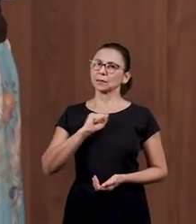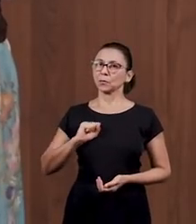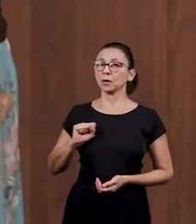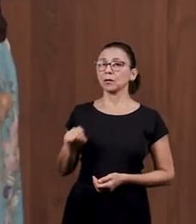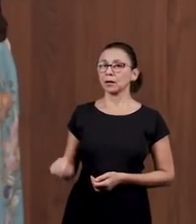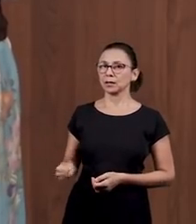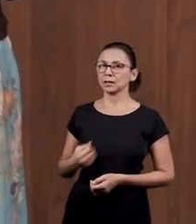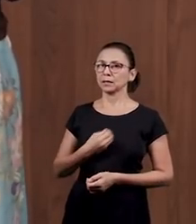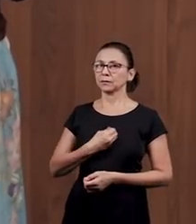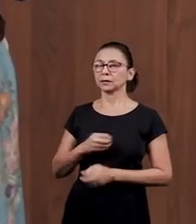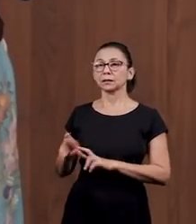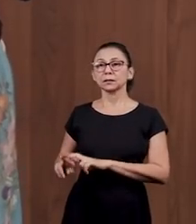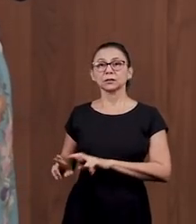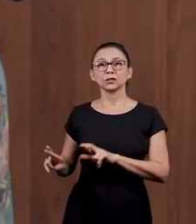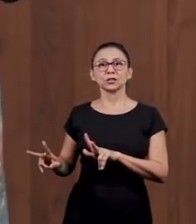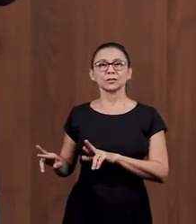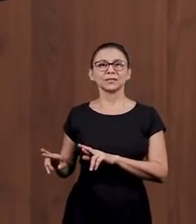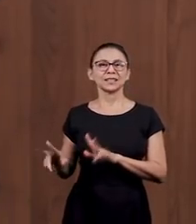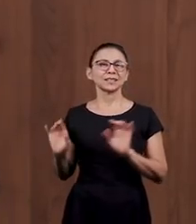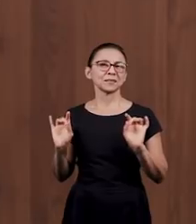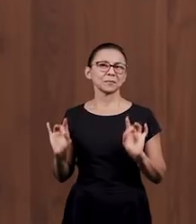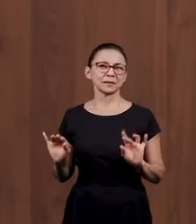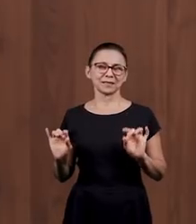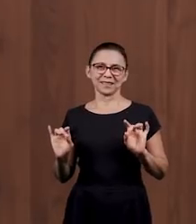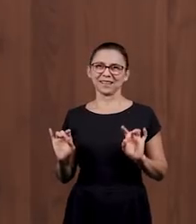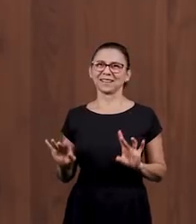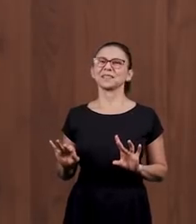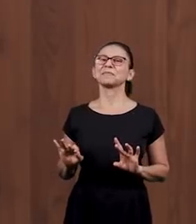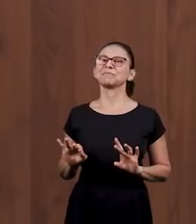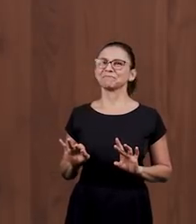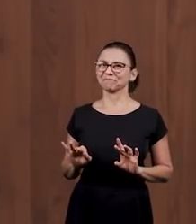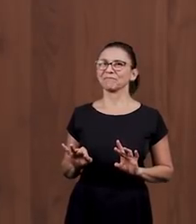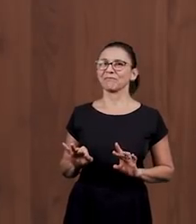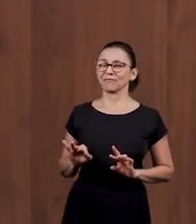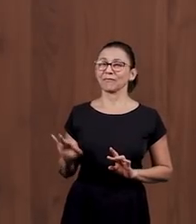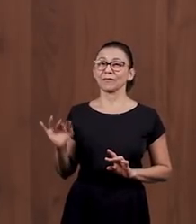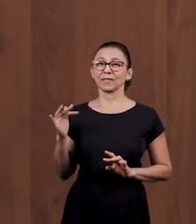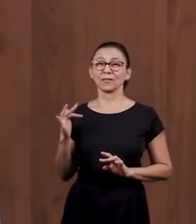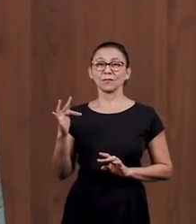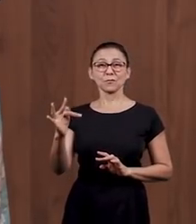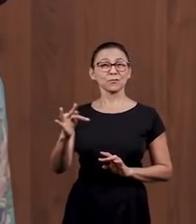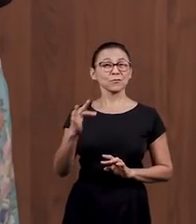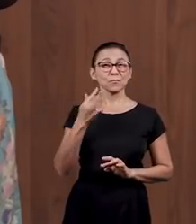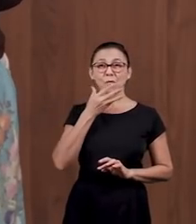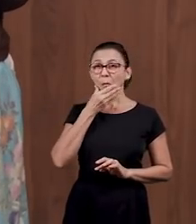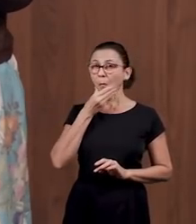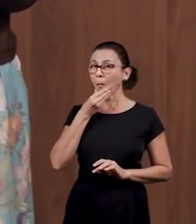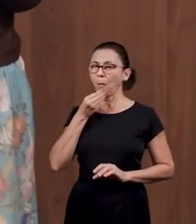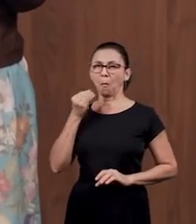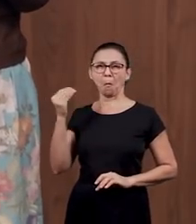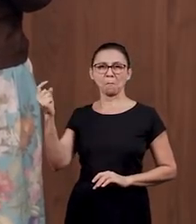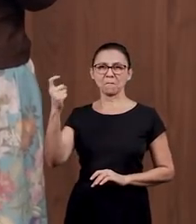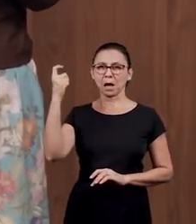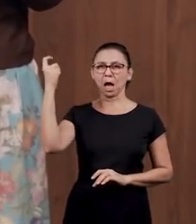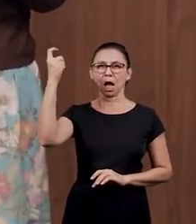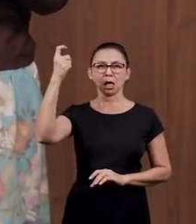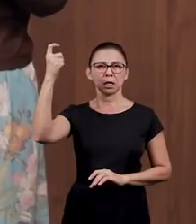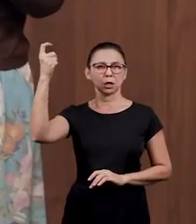diferente. A vida de Samuel seria especial. Ele seria um homem grandemente